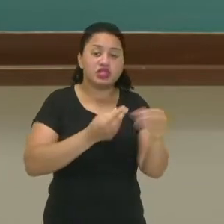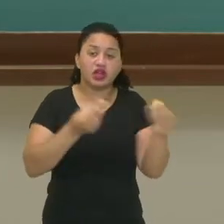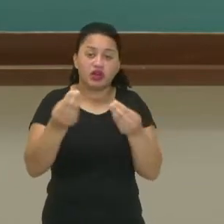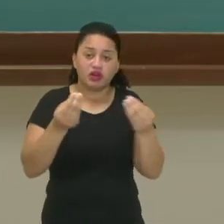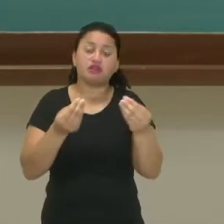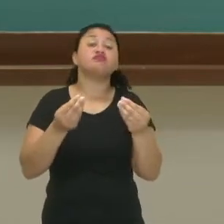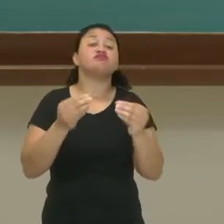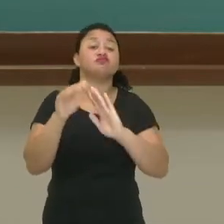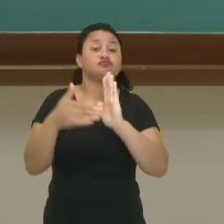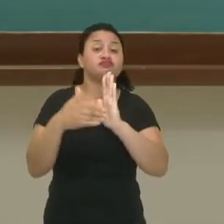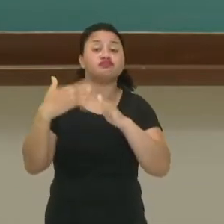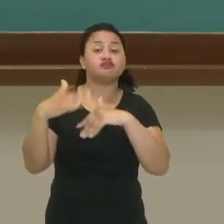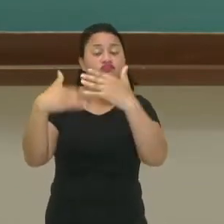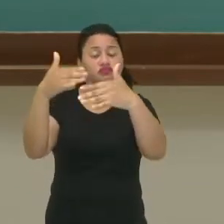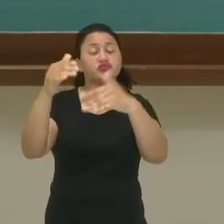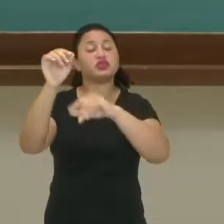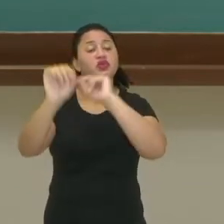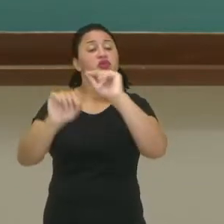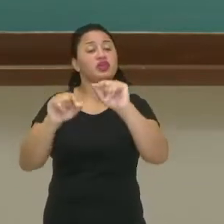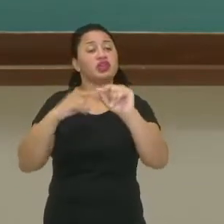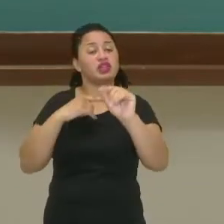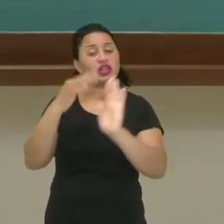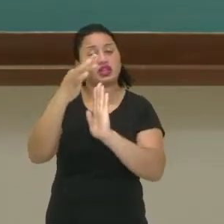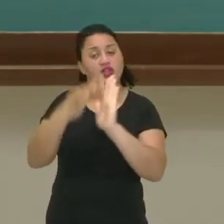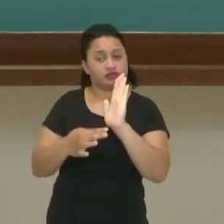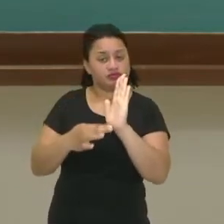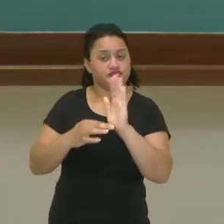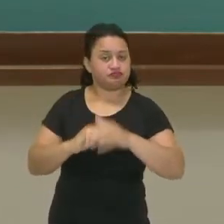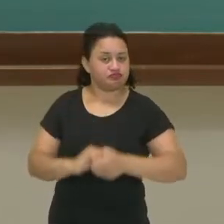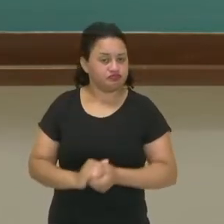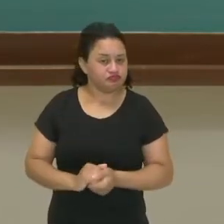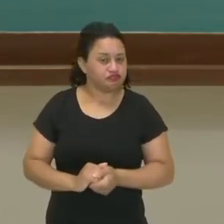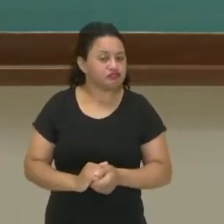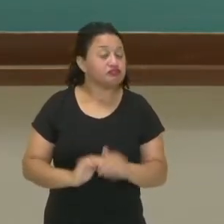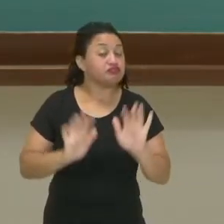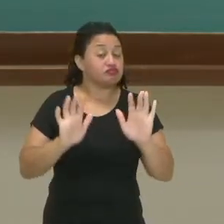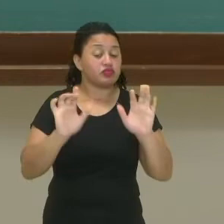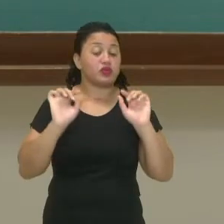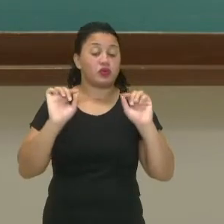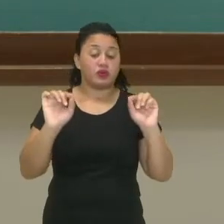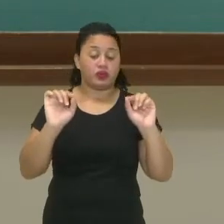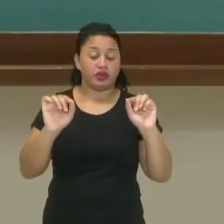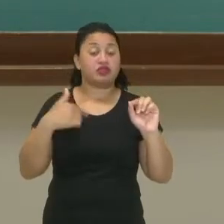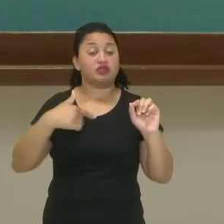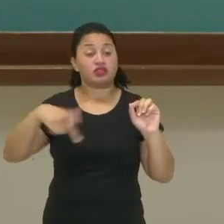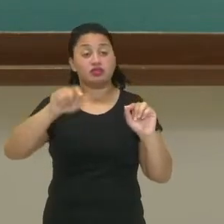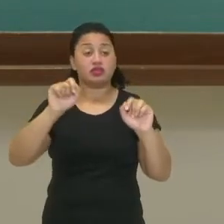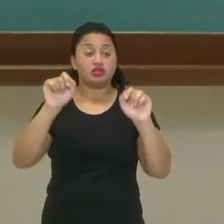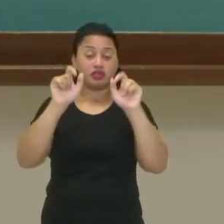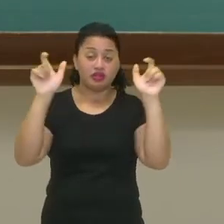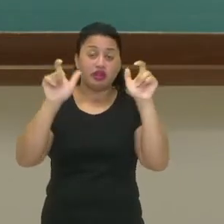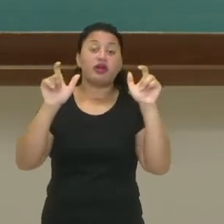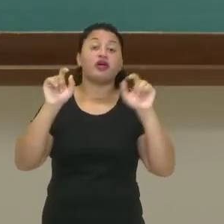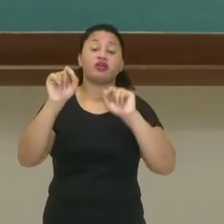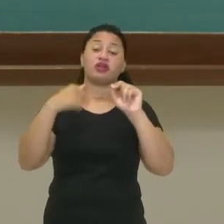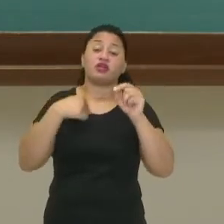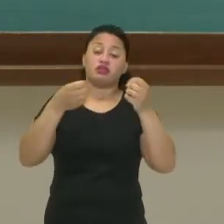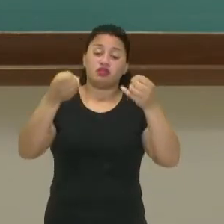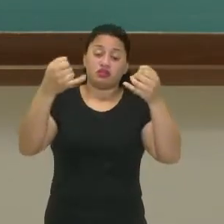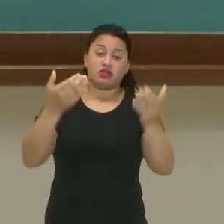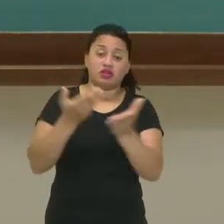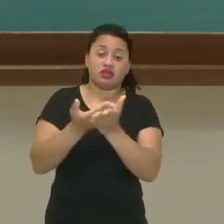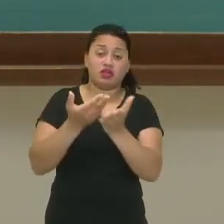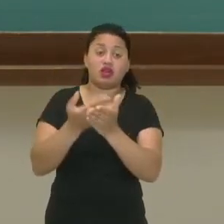desenvolvendo, está discutindo nesse texto. Lembre-se o seguinte, sempre tem que ficar esperto com o que eu falo aqui na aula, porque